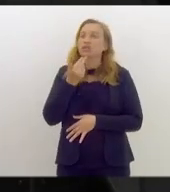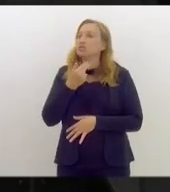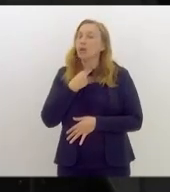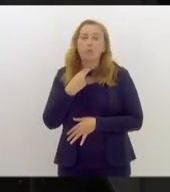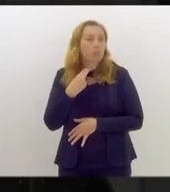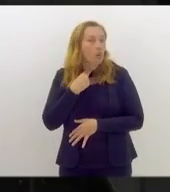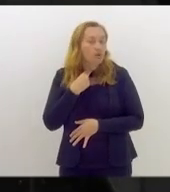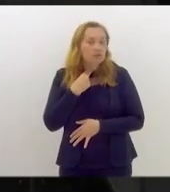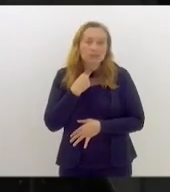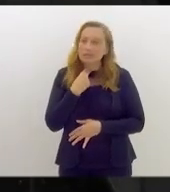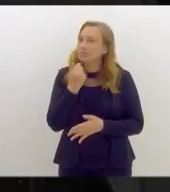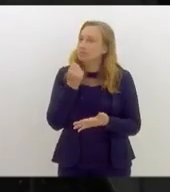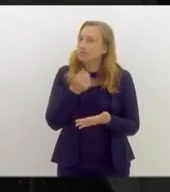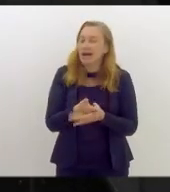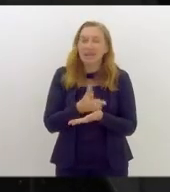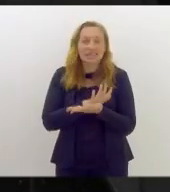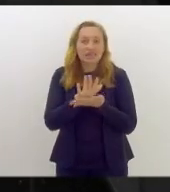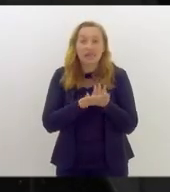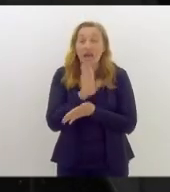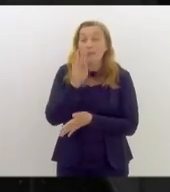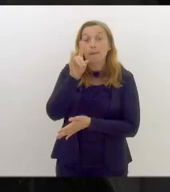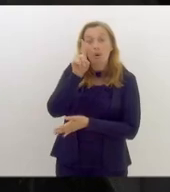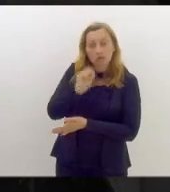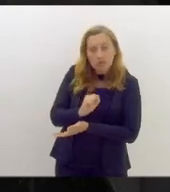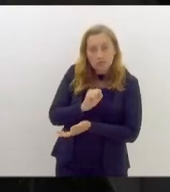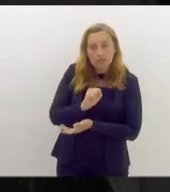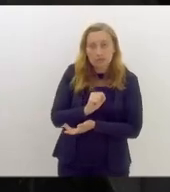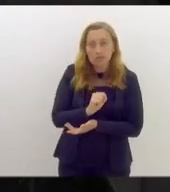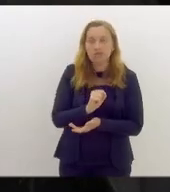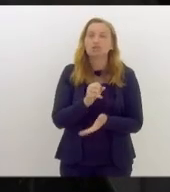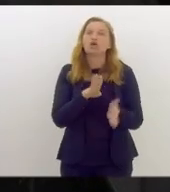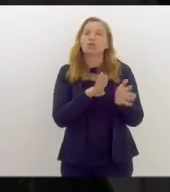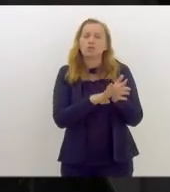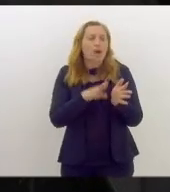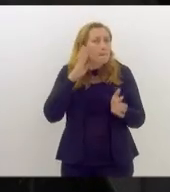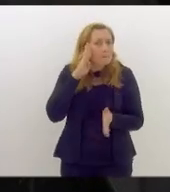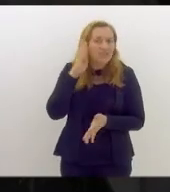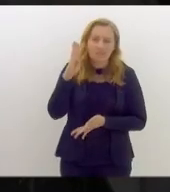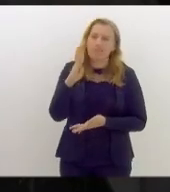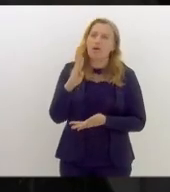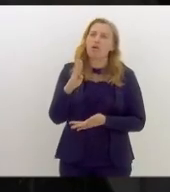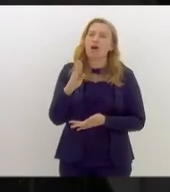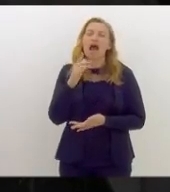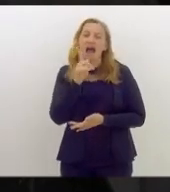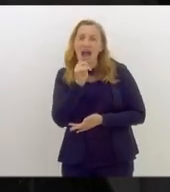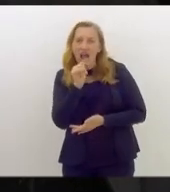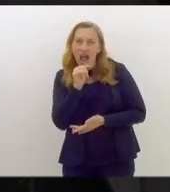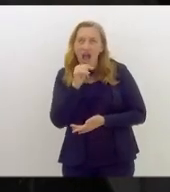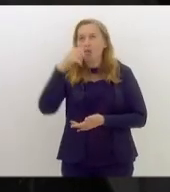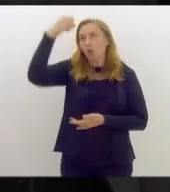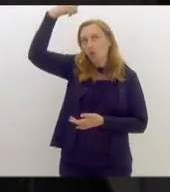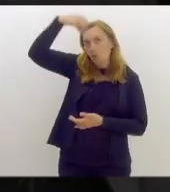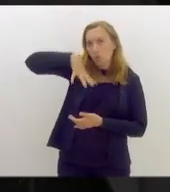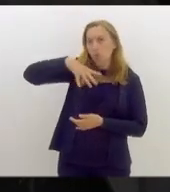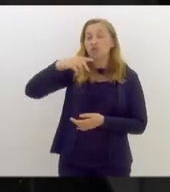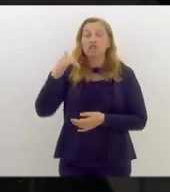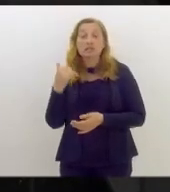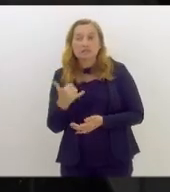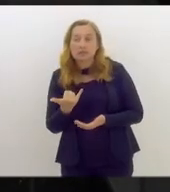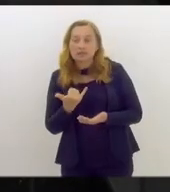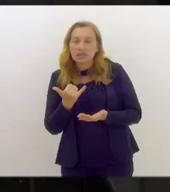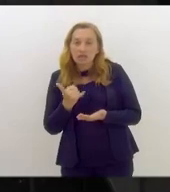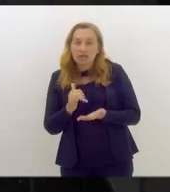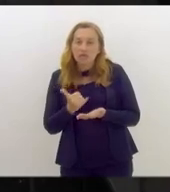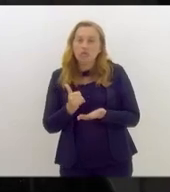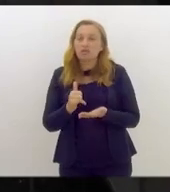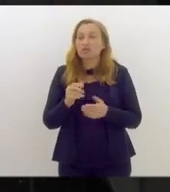ser honradas me referia que a bolsas mas despesas de custeio e fundamentais água luz telefone serviços